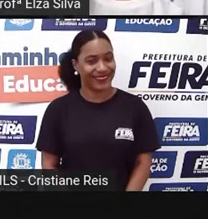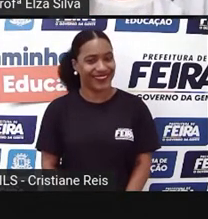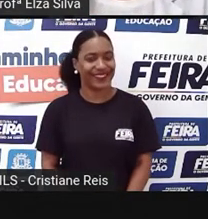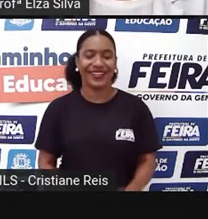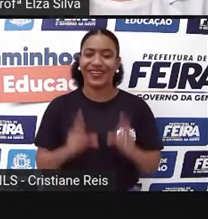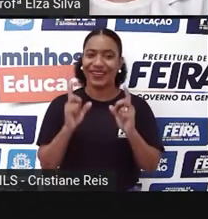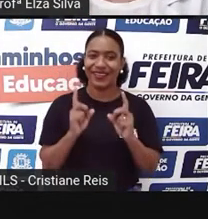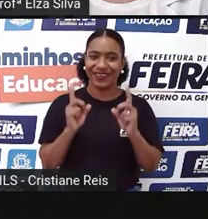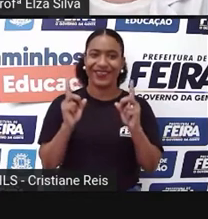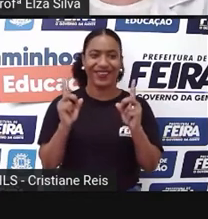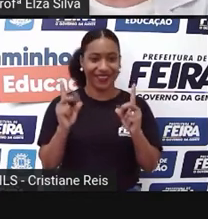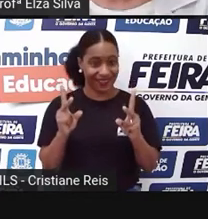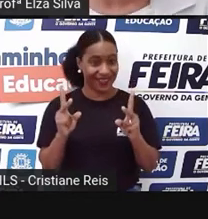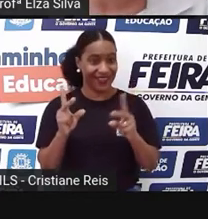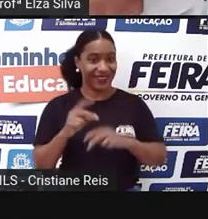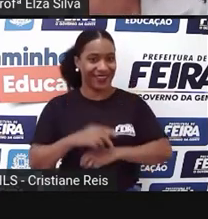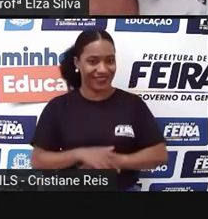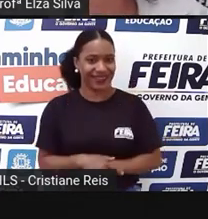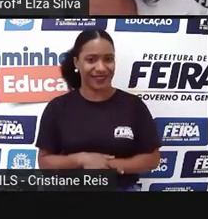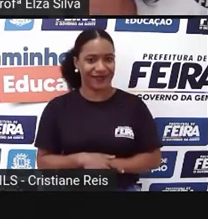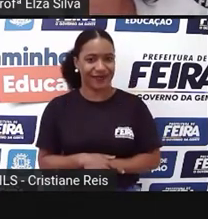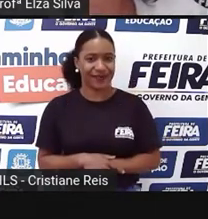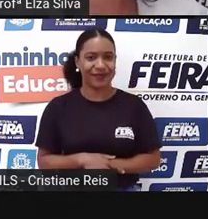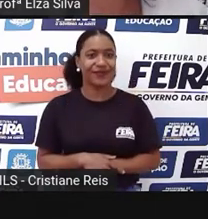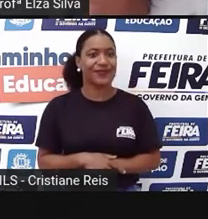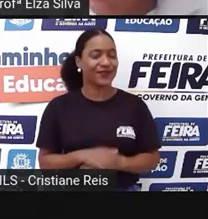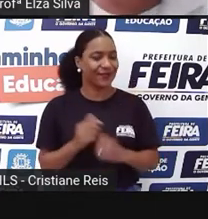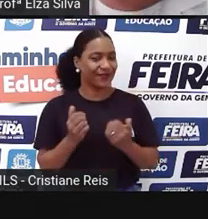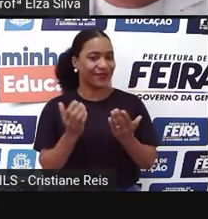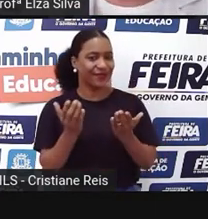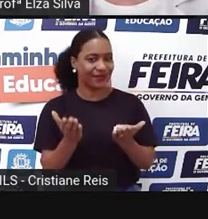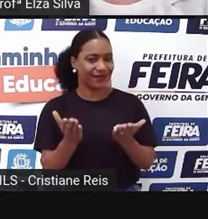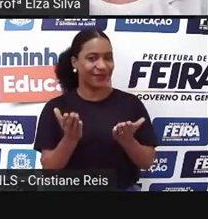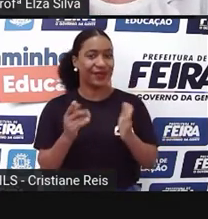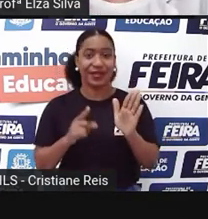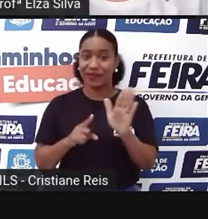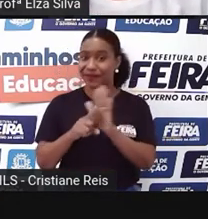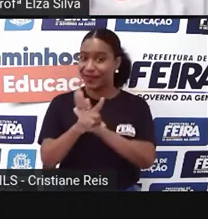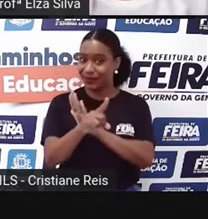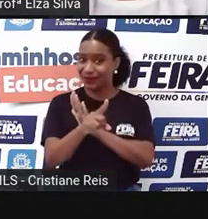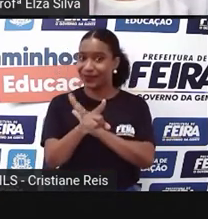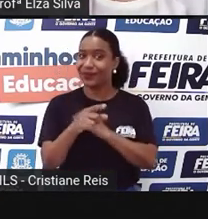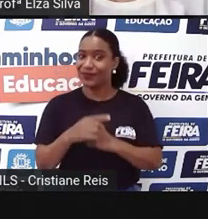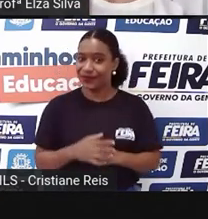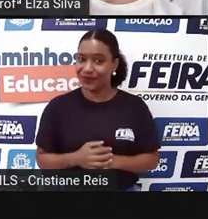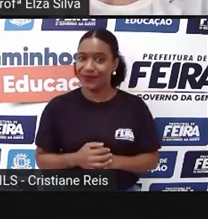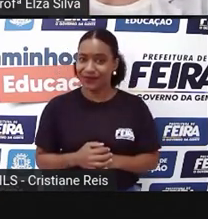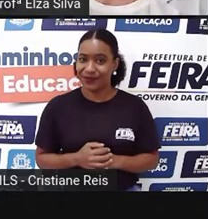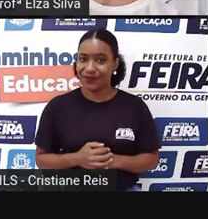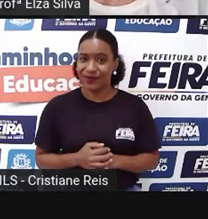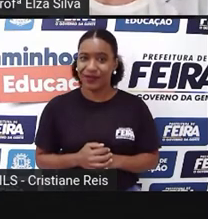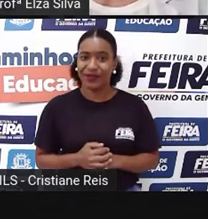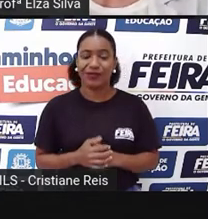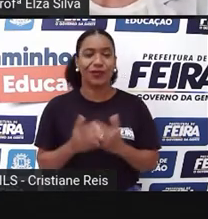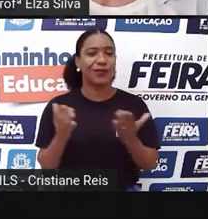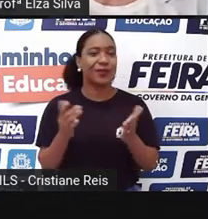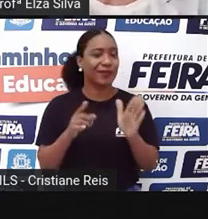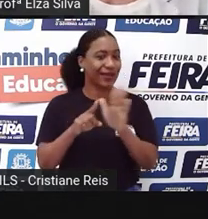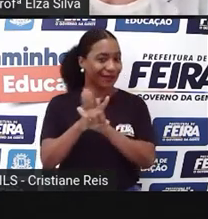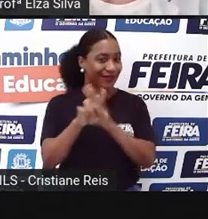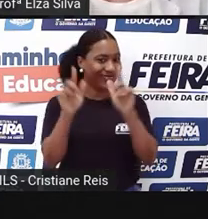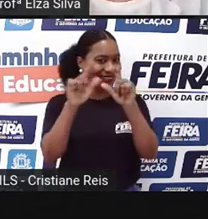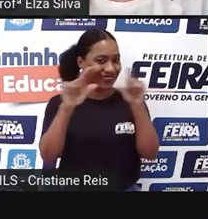students. Então, what is your hobby? Esta é a pergunta que direciona o nosso encontro de hoje.